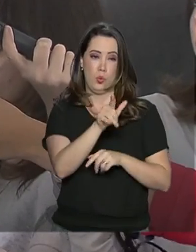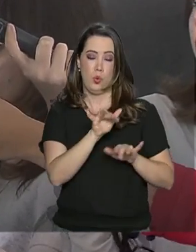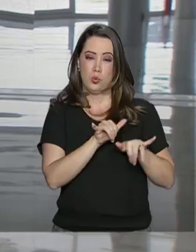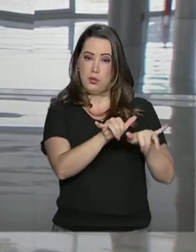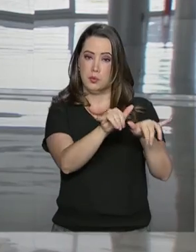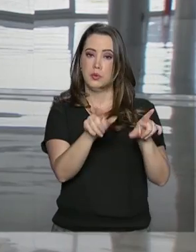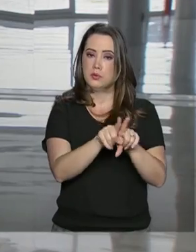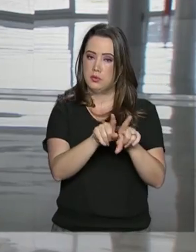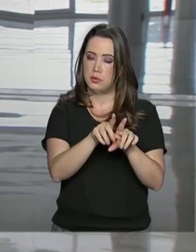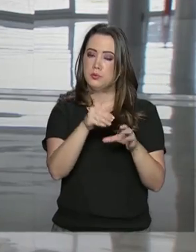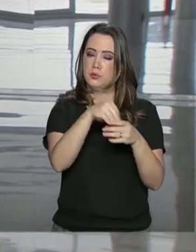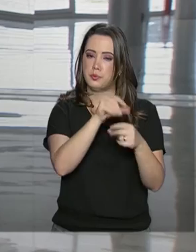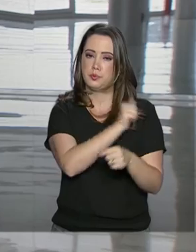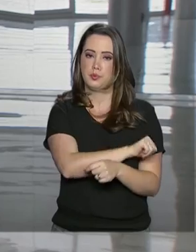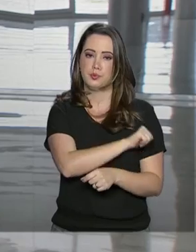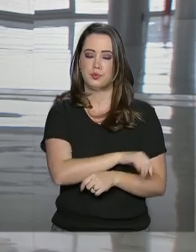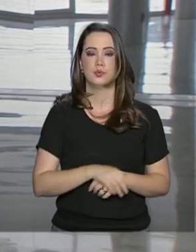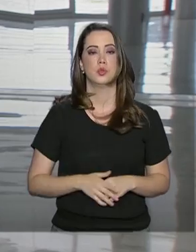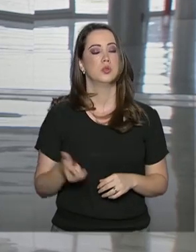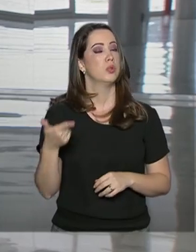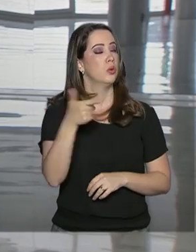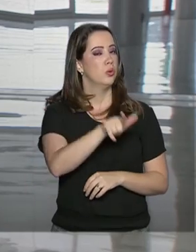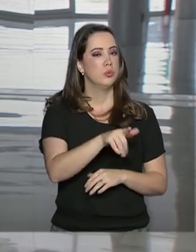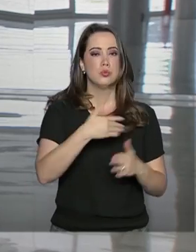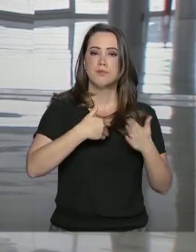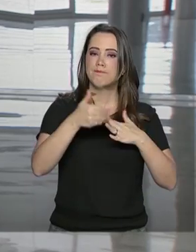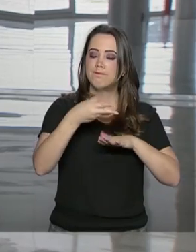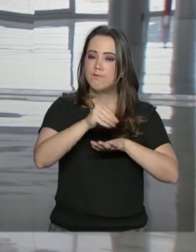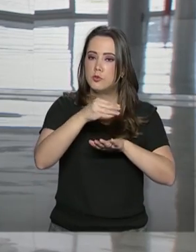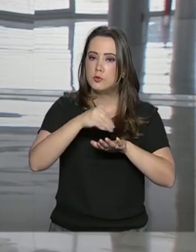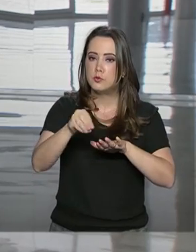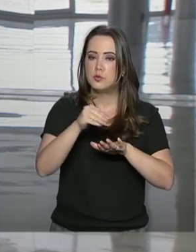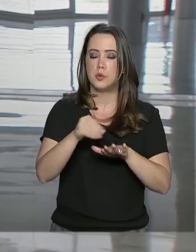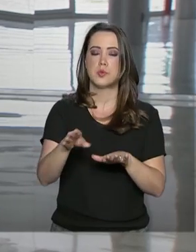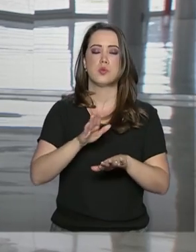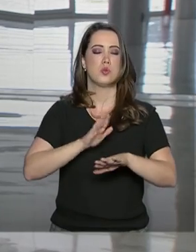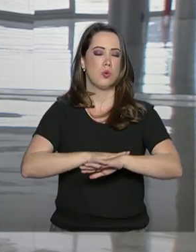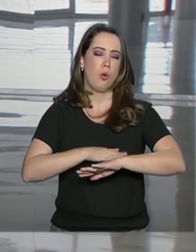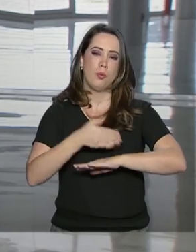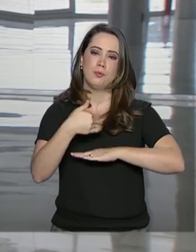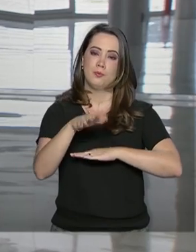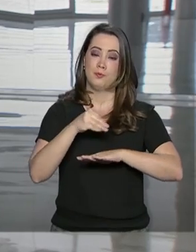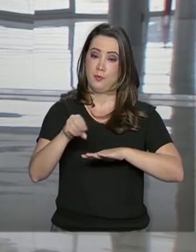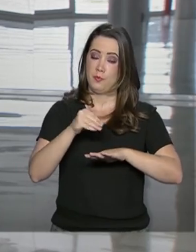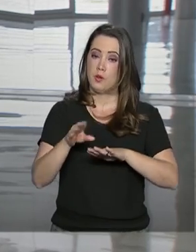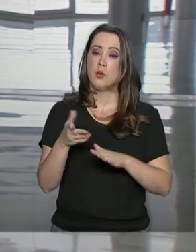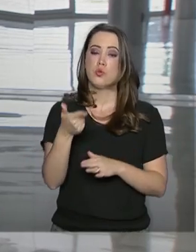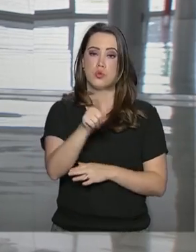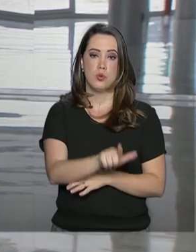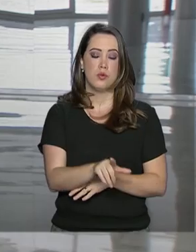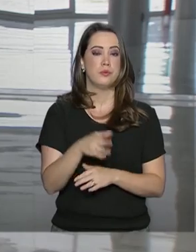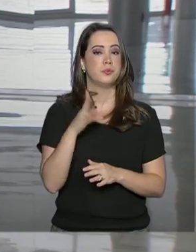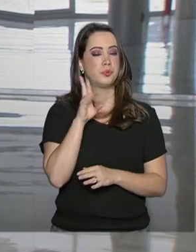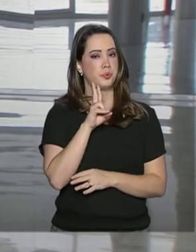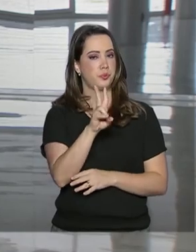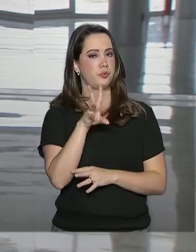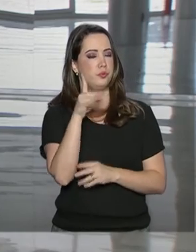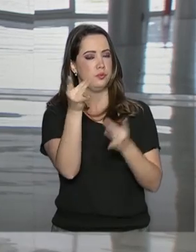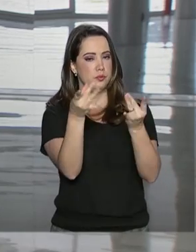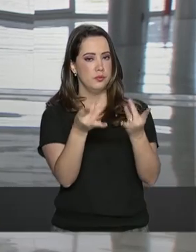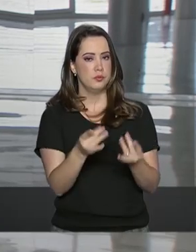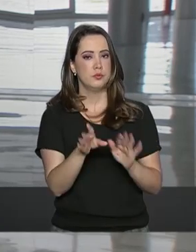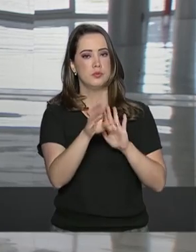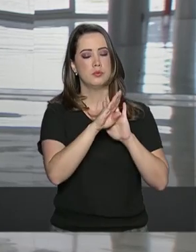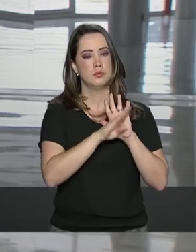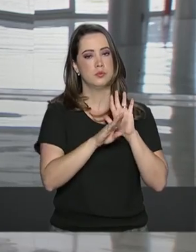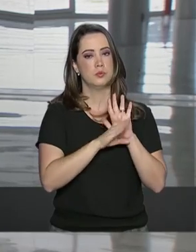Galeão. A gente volta então a qualquer momento com outras informações. Você pode acompanhar toda a nossa